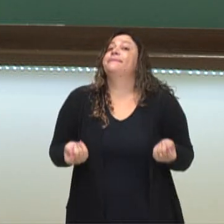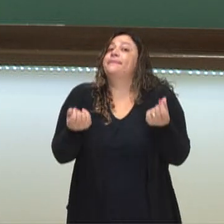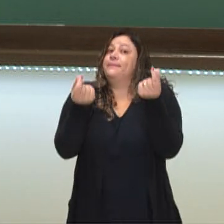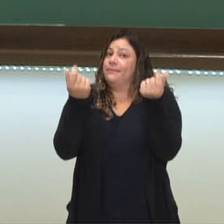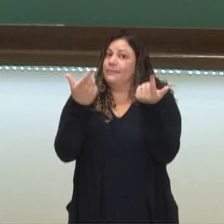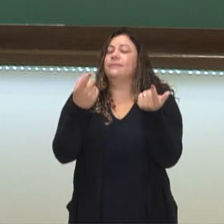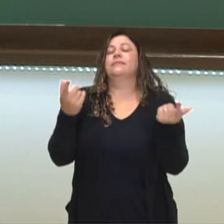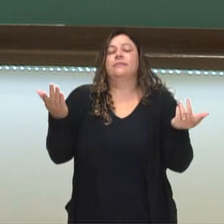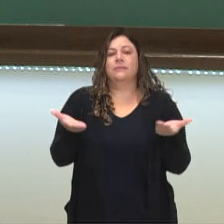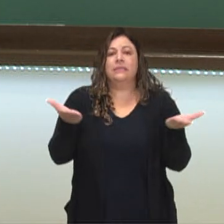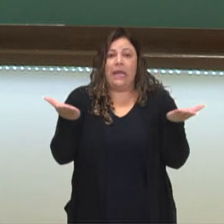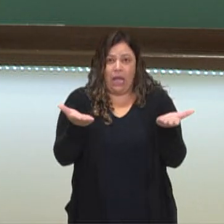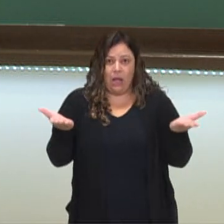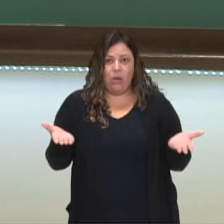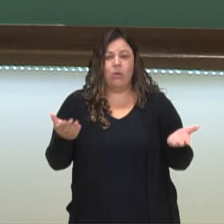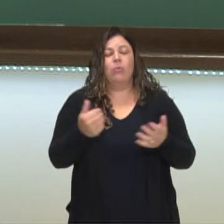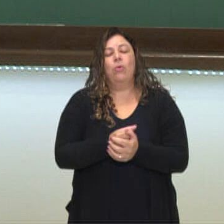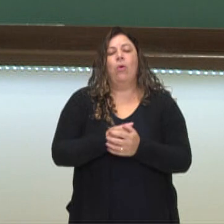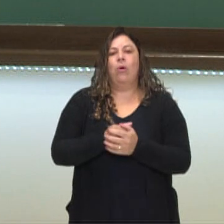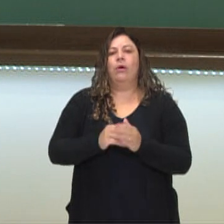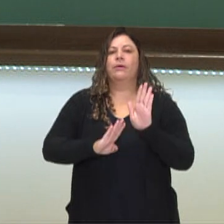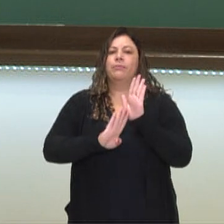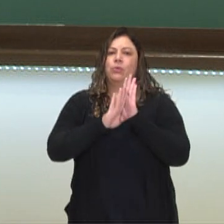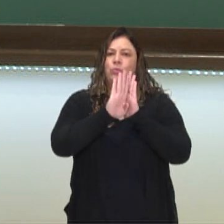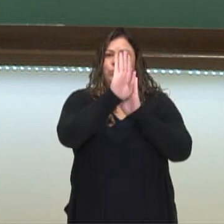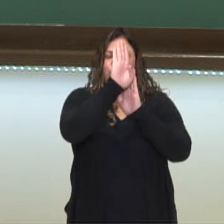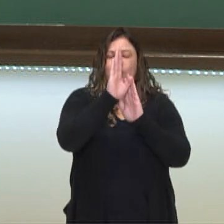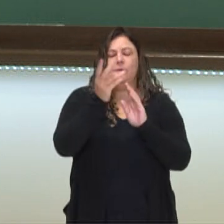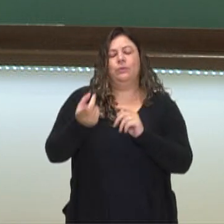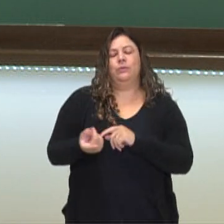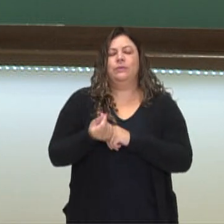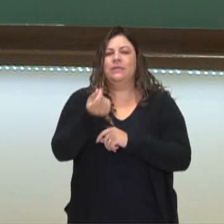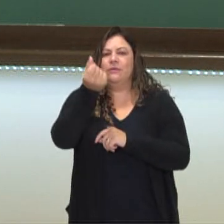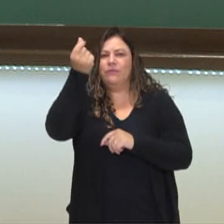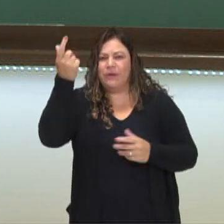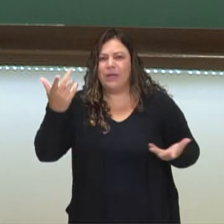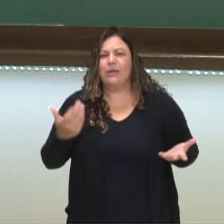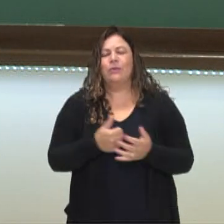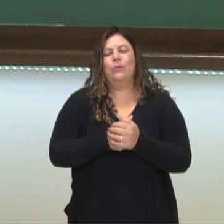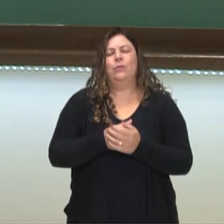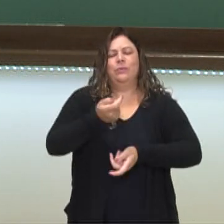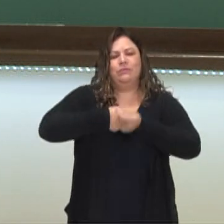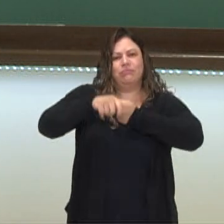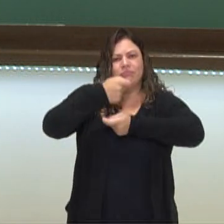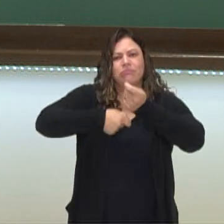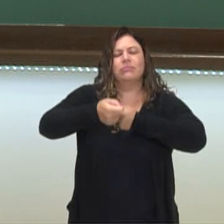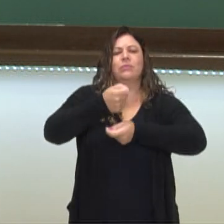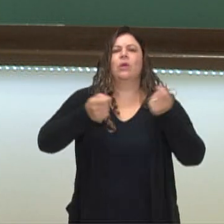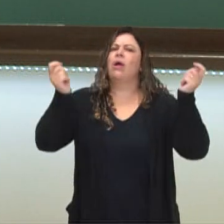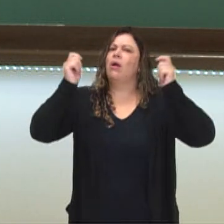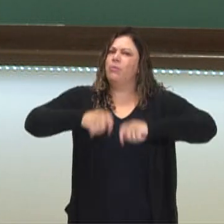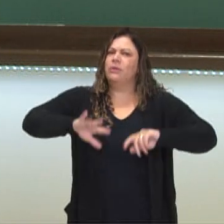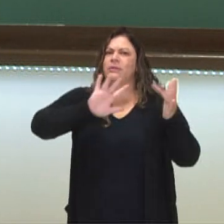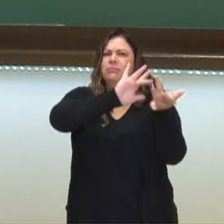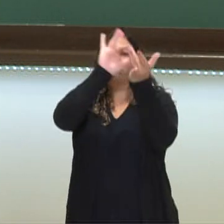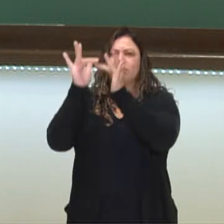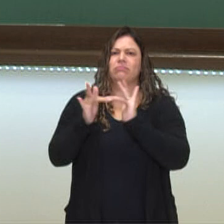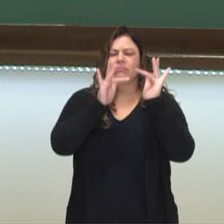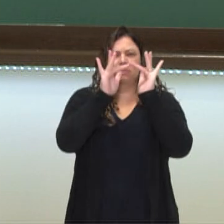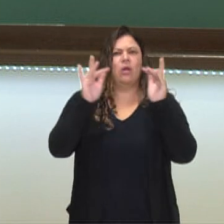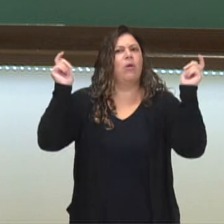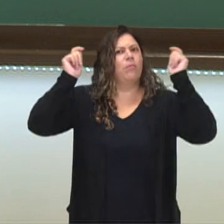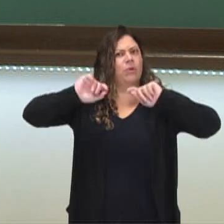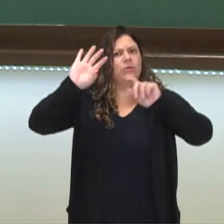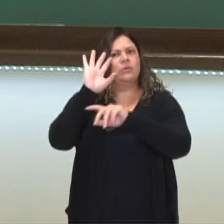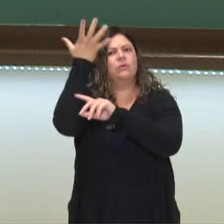no mundo atual, por meio de bolsas de valores e do sistema financeiro, ele pode ser interligado, ele pode